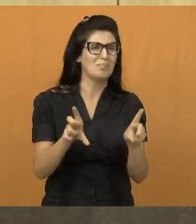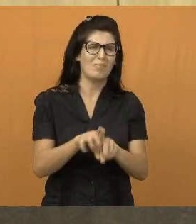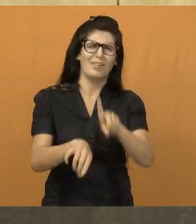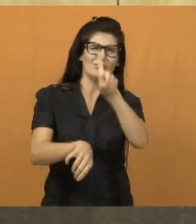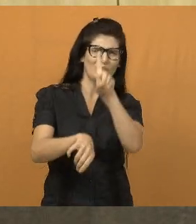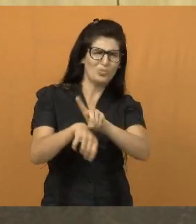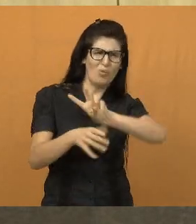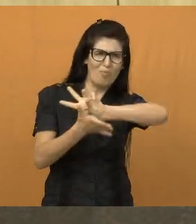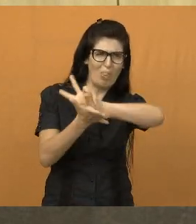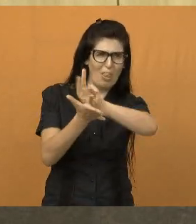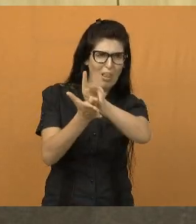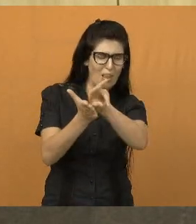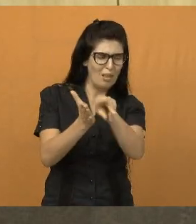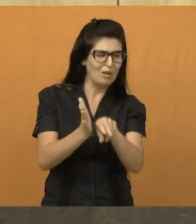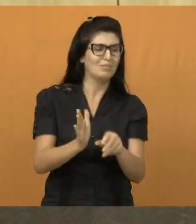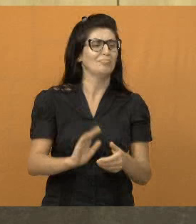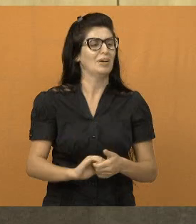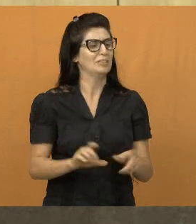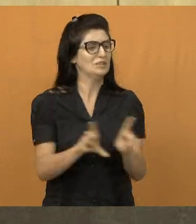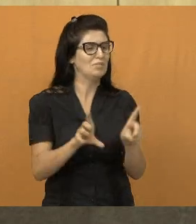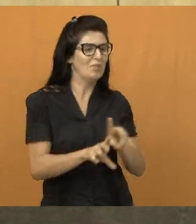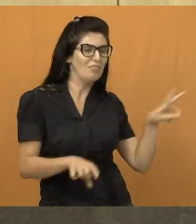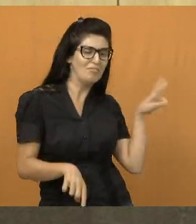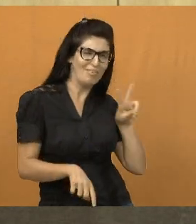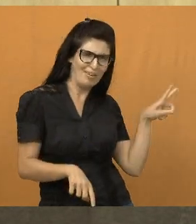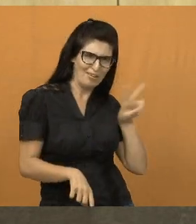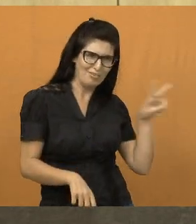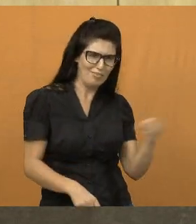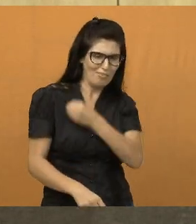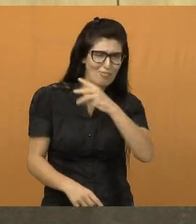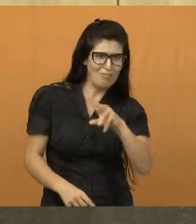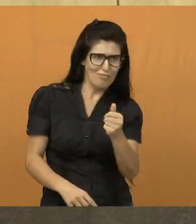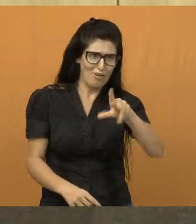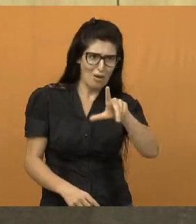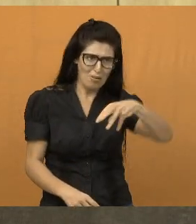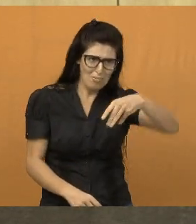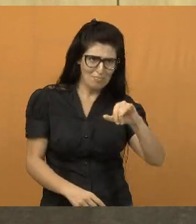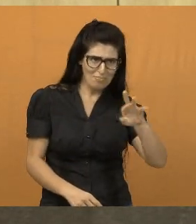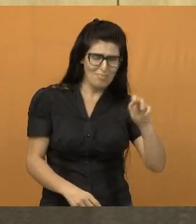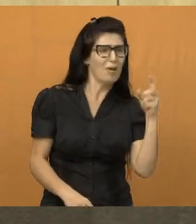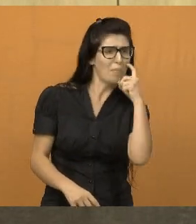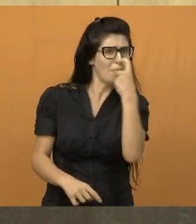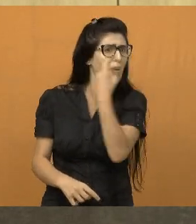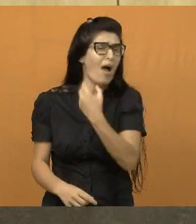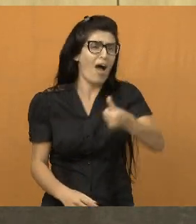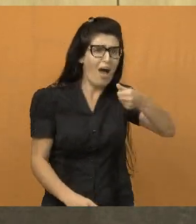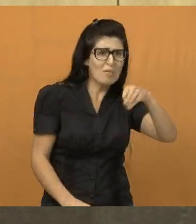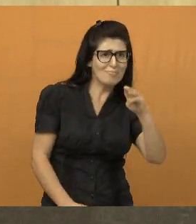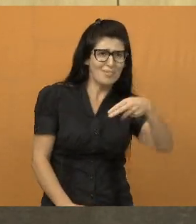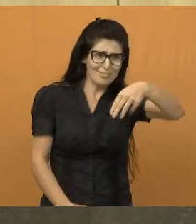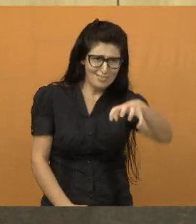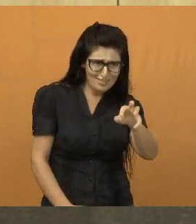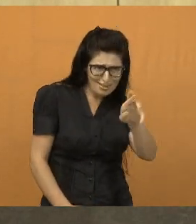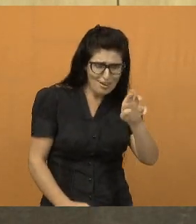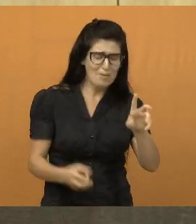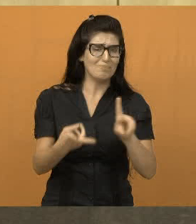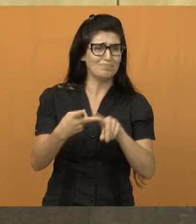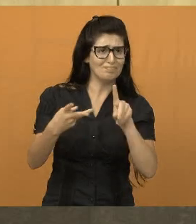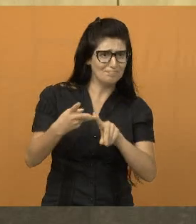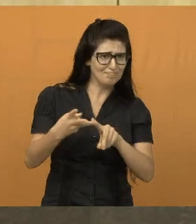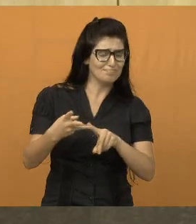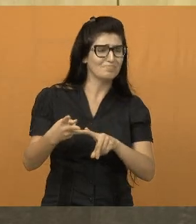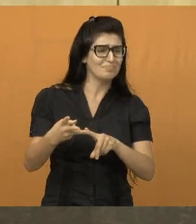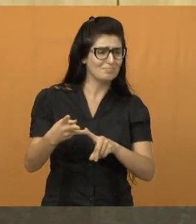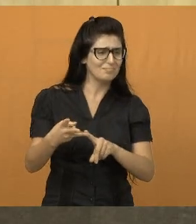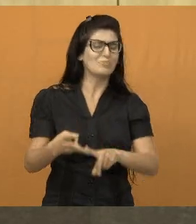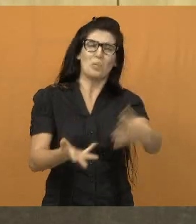diretorias. Estão presentes os vereadores Valmir do Parque Meia Lua, Abner de Madureira, para